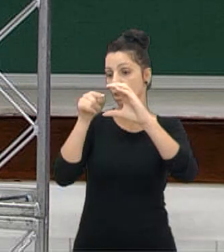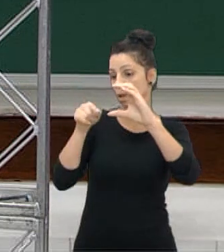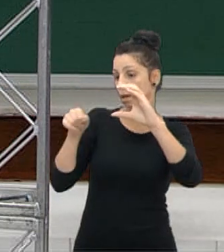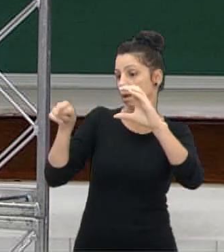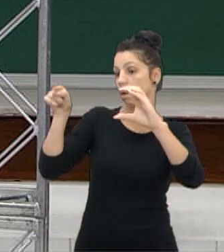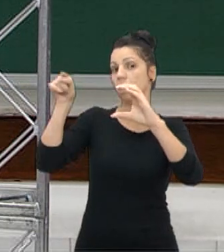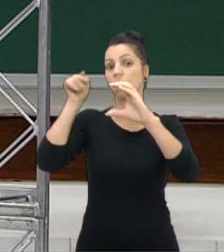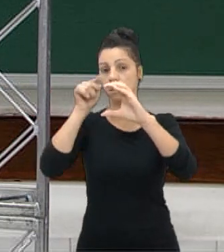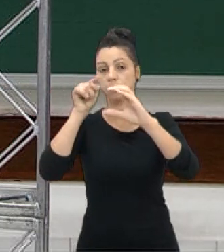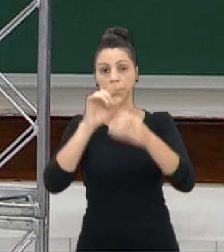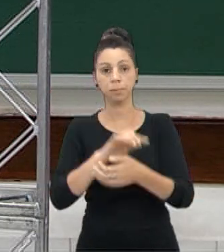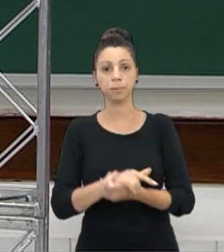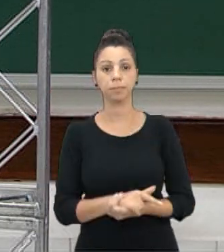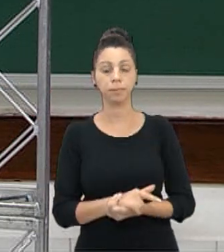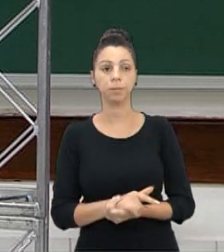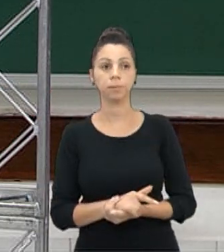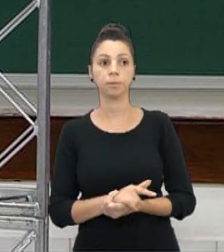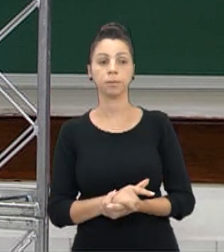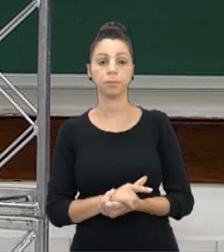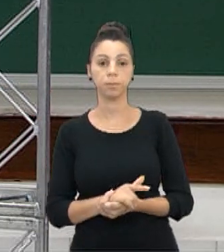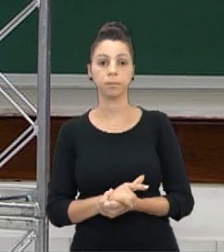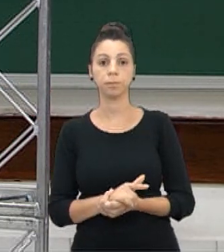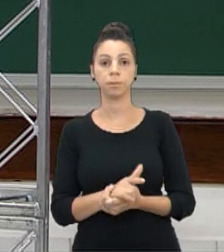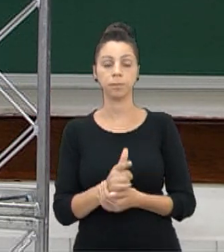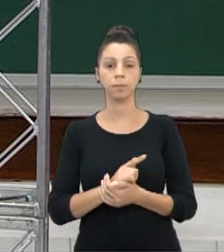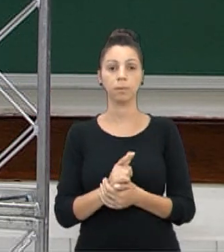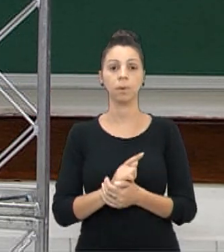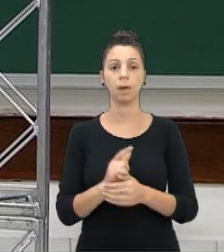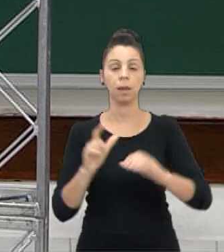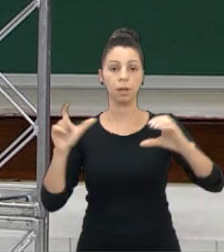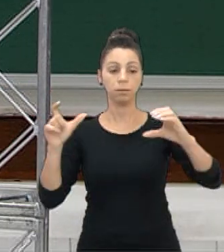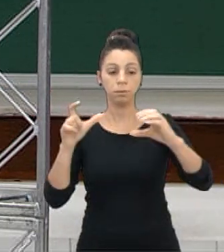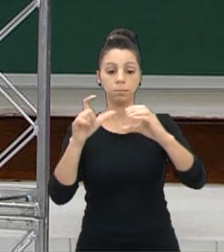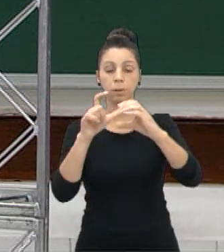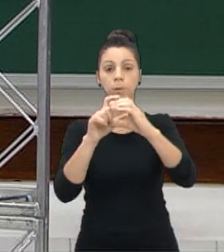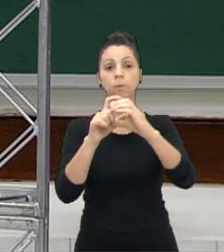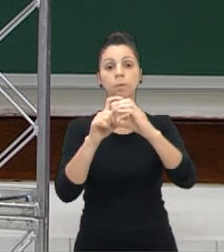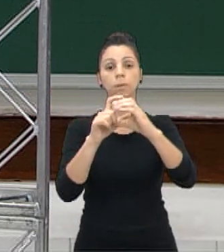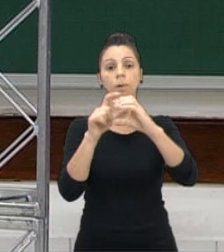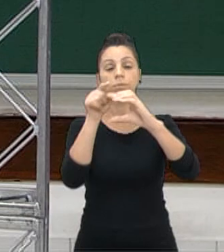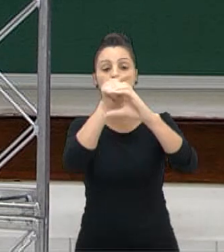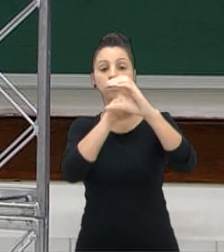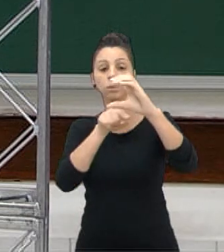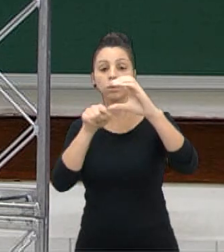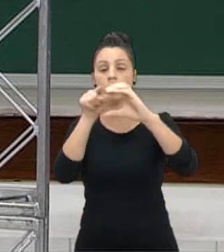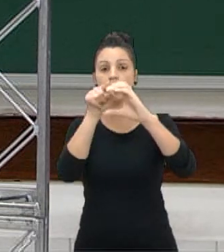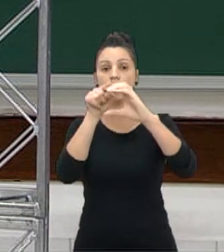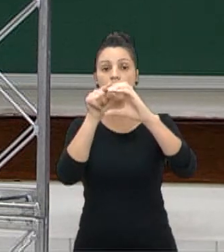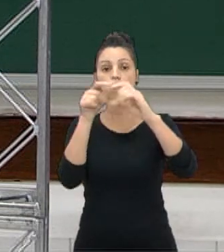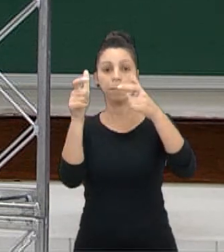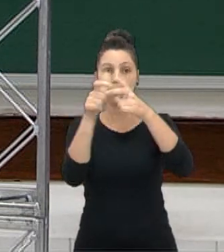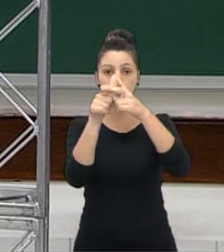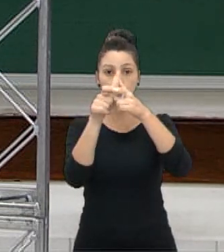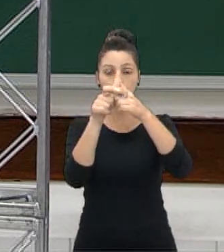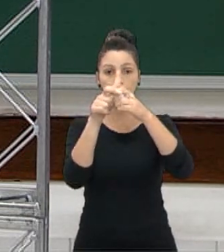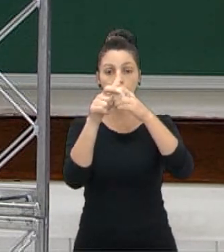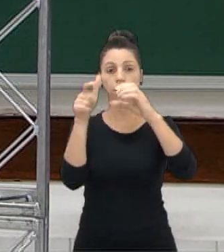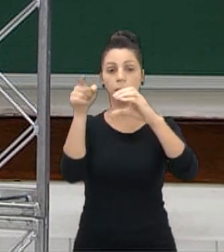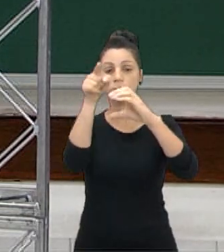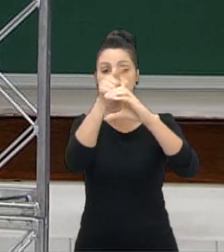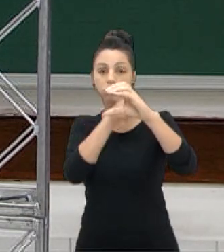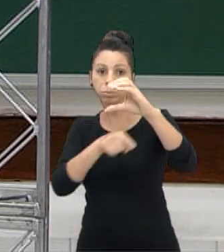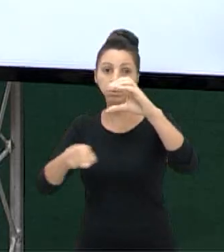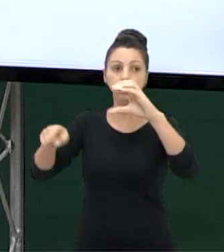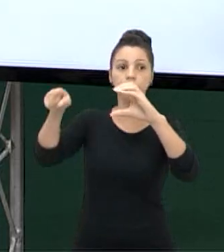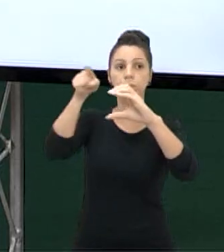circunferência secante, tá? Então, eu tenho a circunferência menor secante e a circunferência maior, tudo bem? E aí, nós vamos